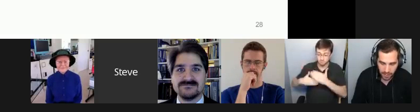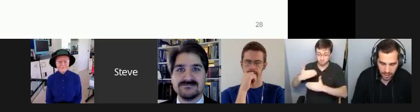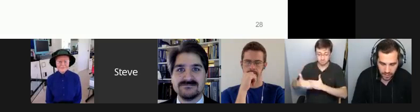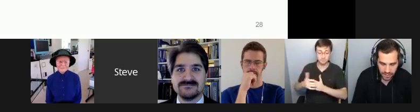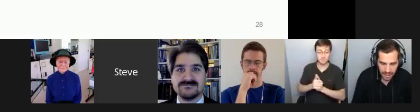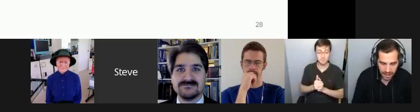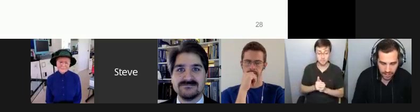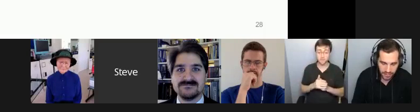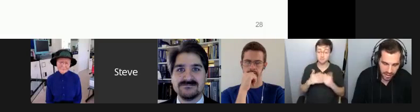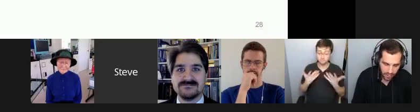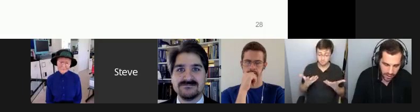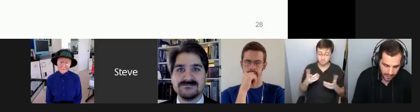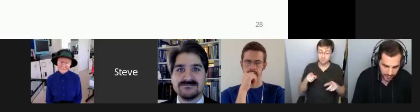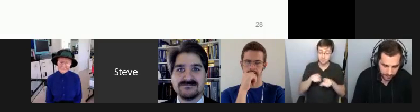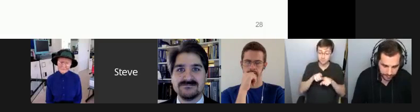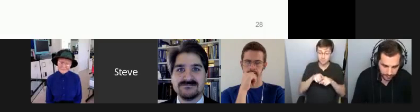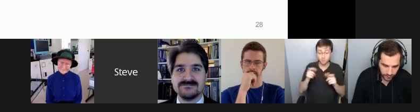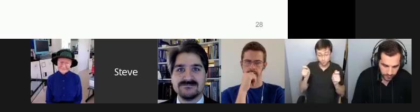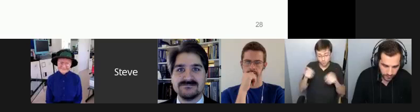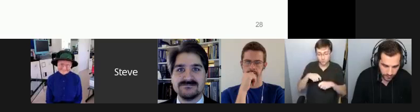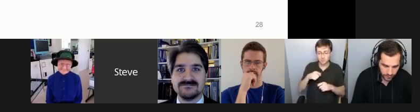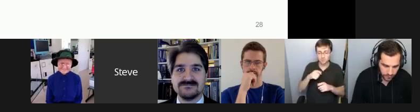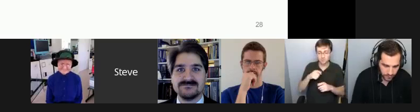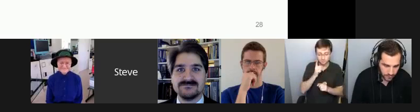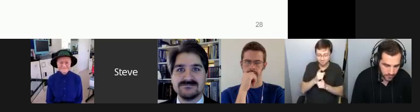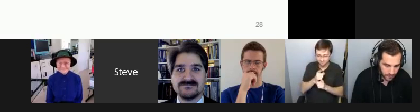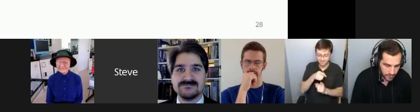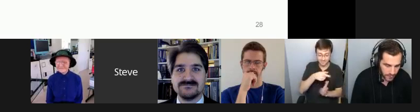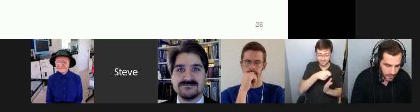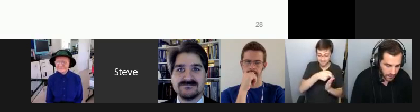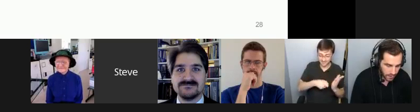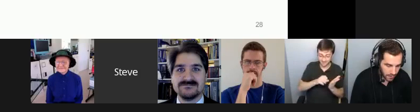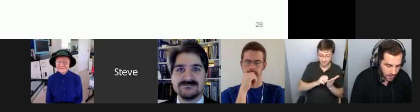esses elementos no sign writing.